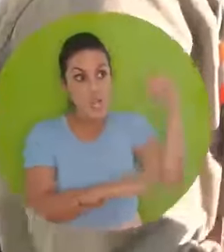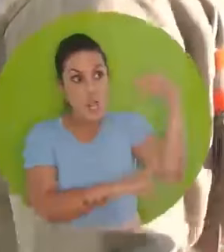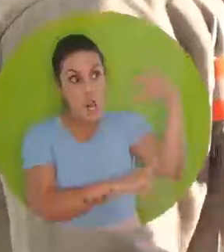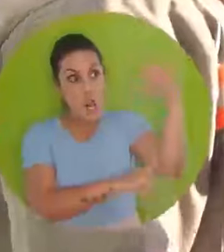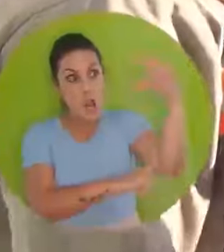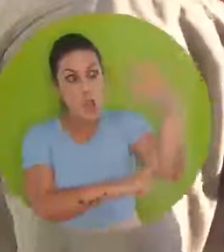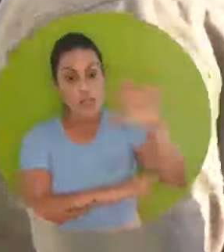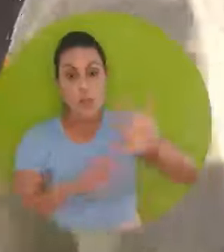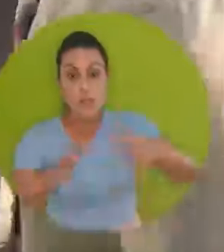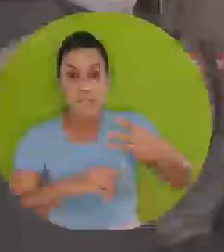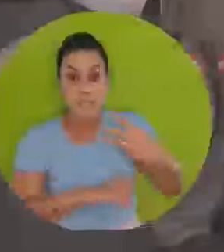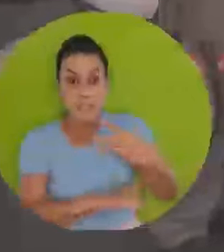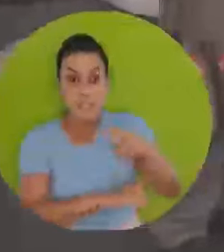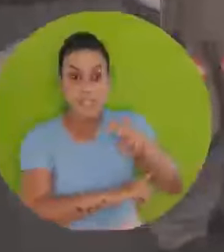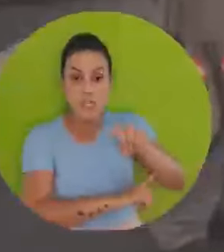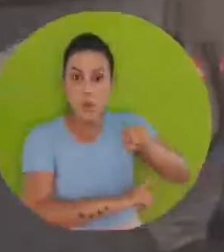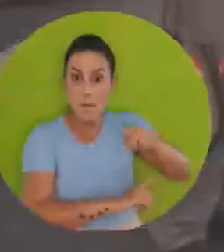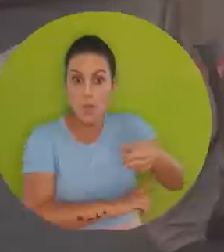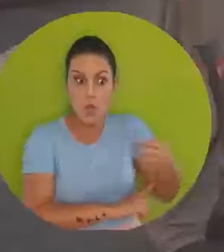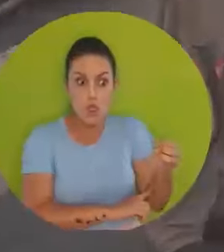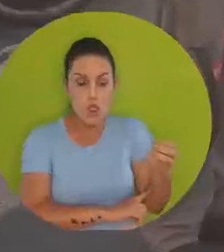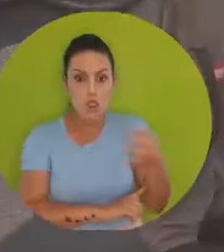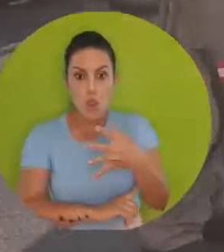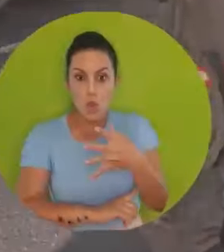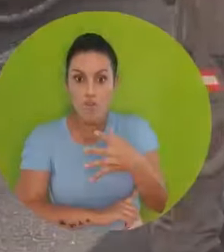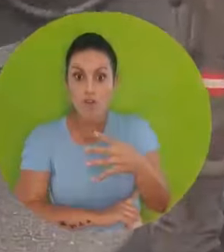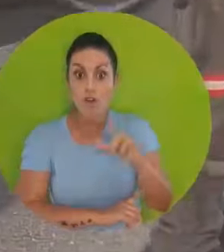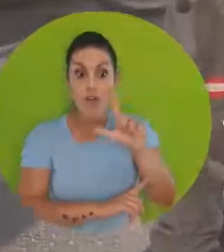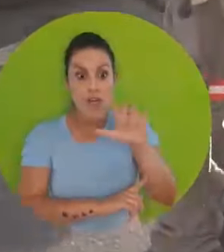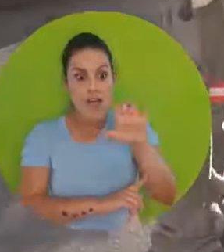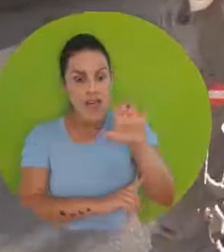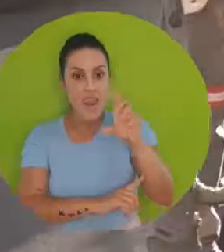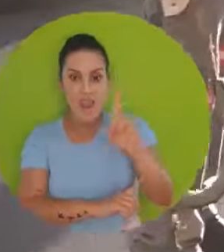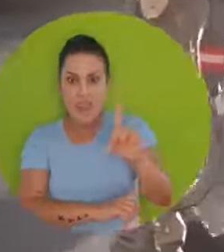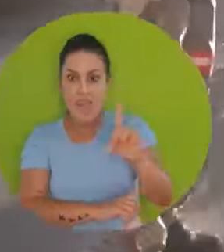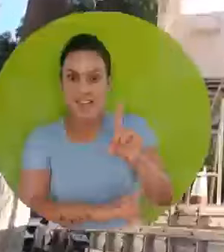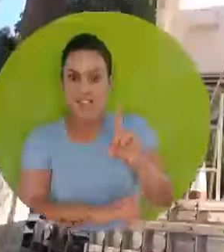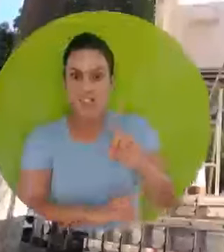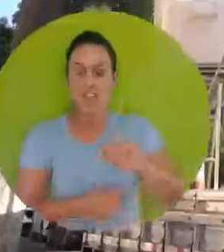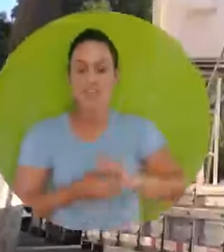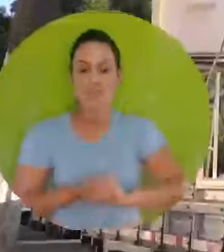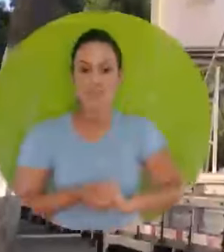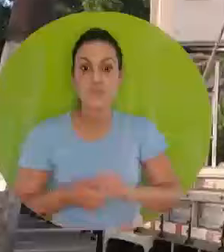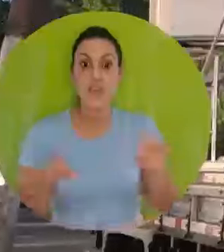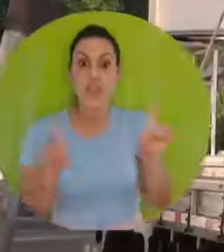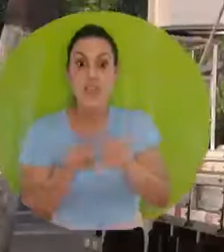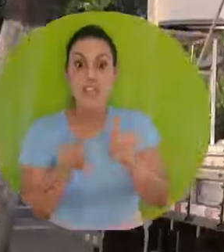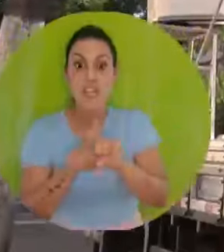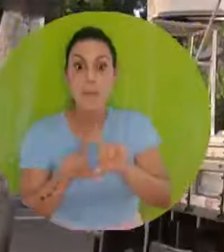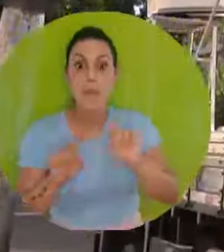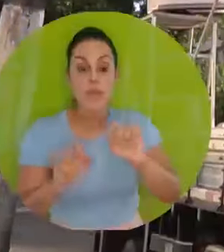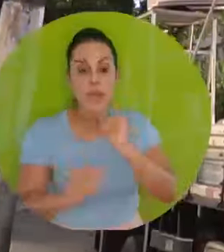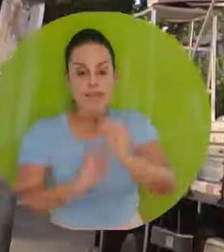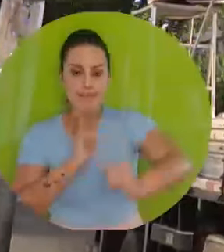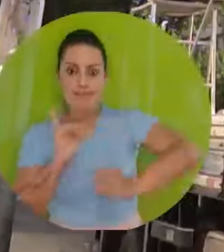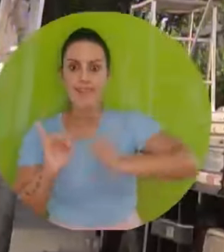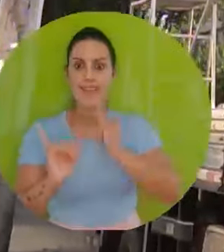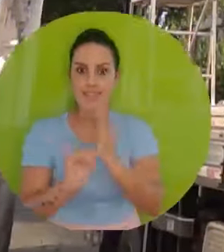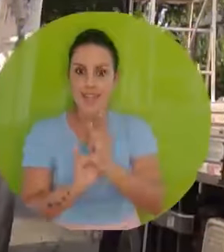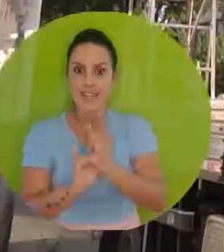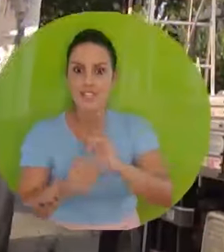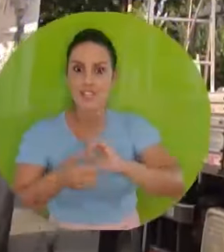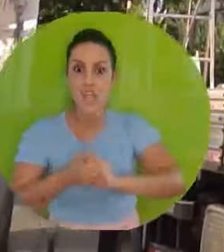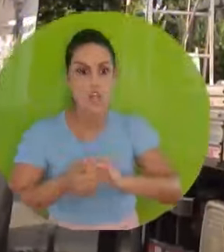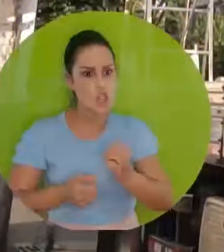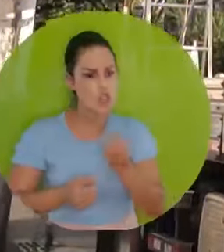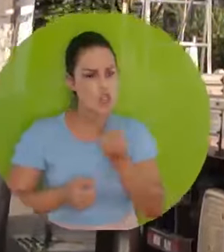plano Cidade Inteligente, que prevê a troca de todos os 35 mil pontos de iluminação públicas por novos